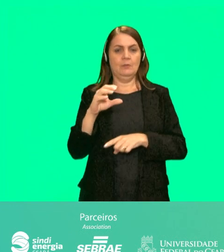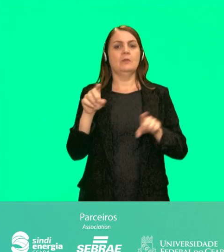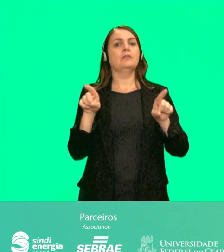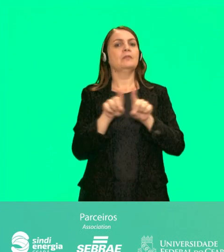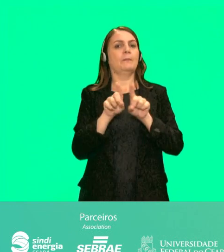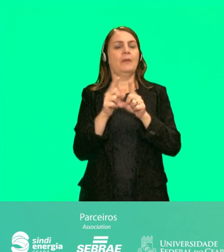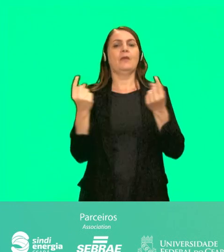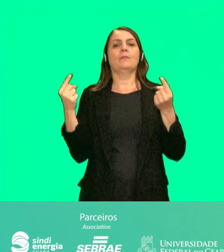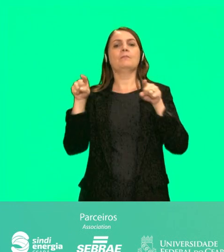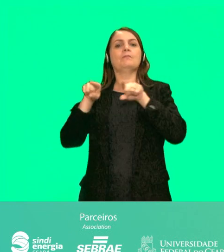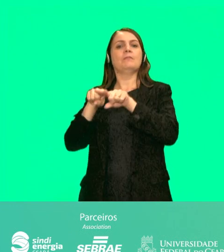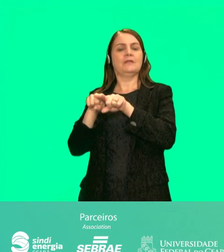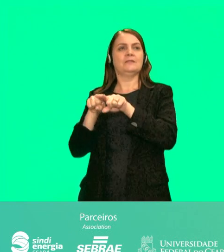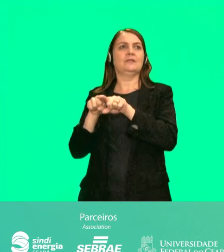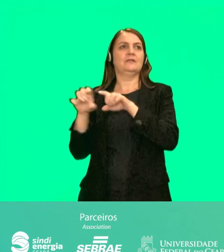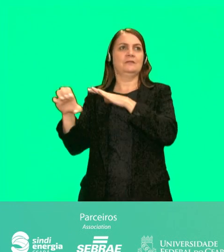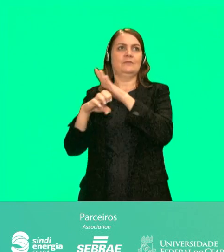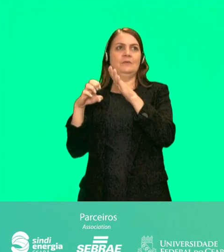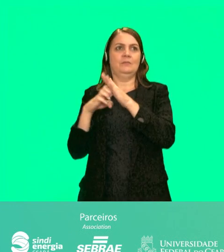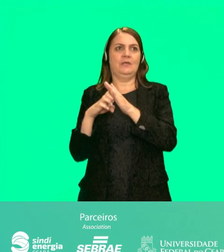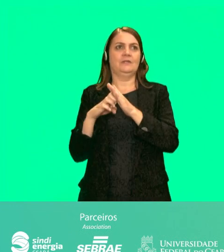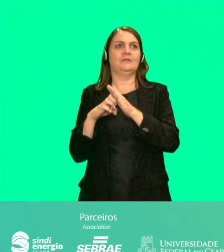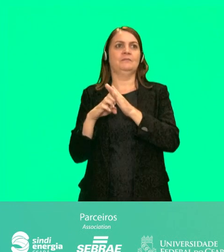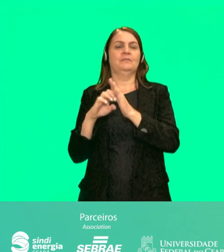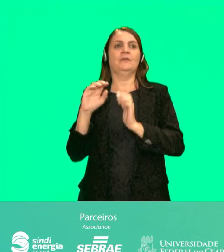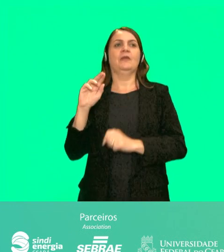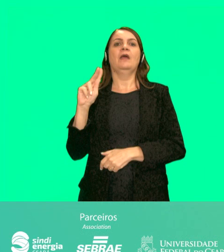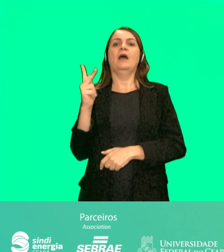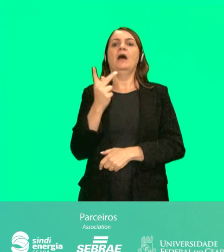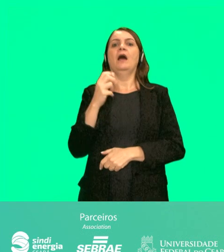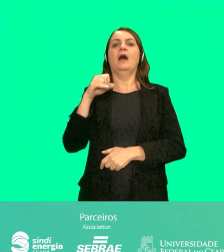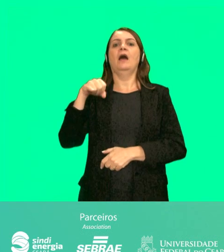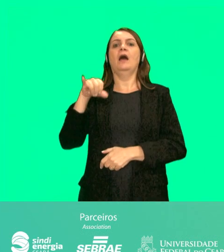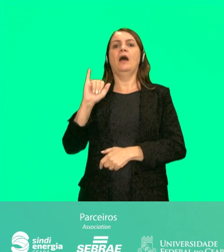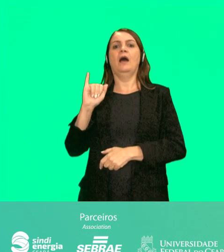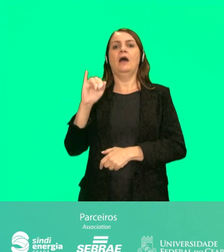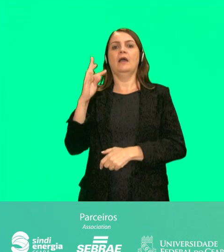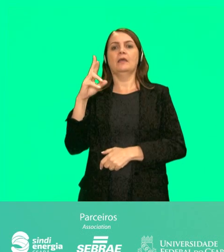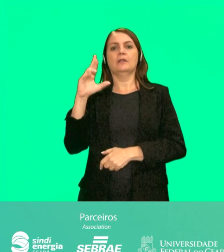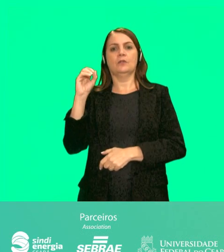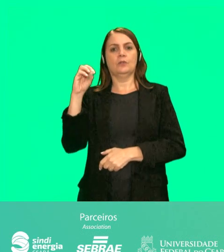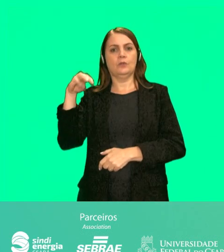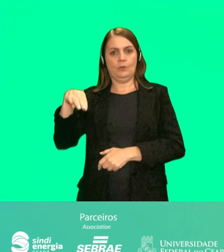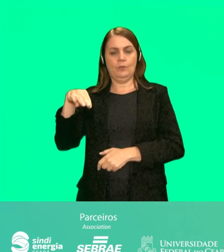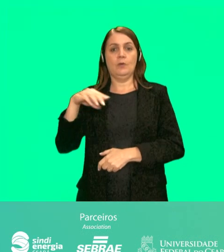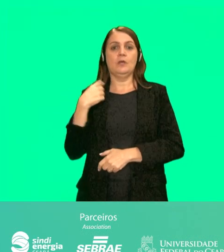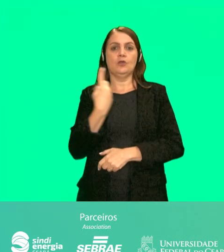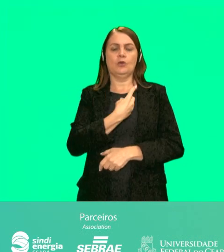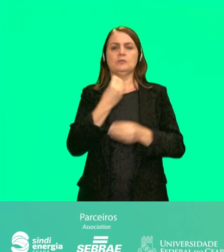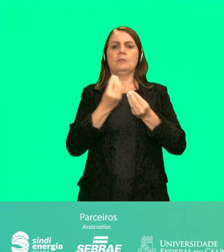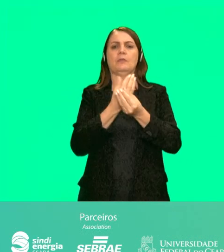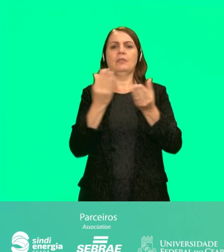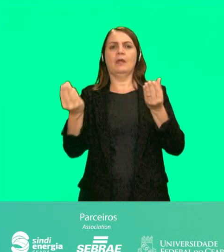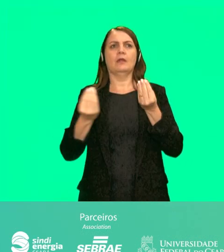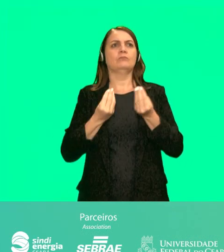Hydro, e a gente está the production of hydrogen, entregando a its produção do compression, hidrogênio, its